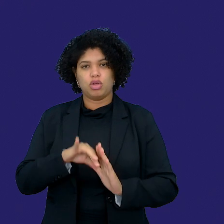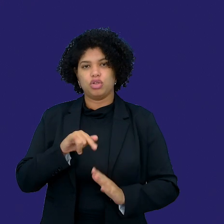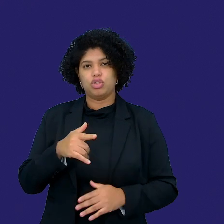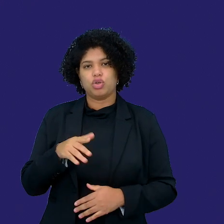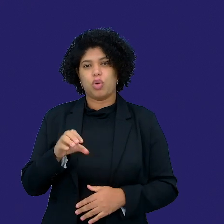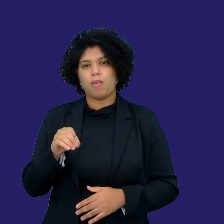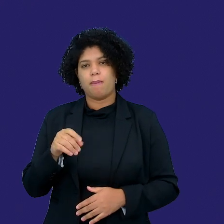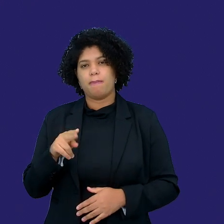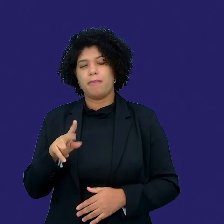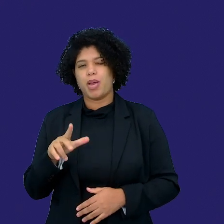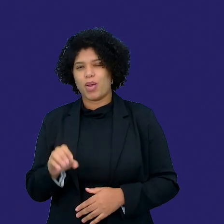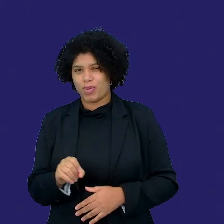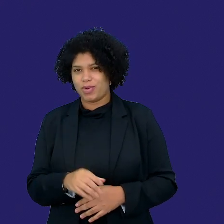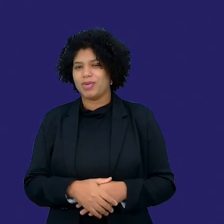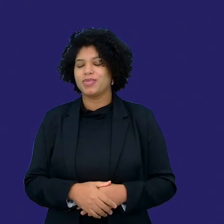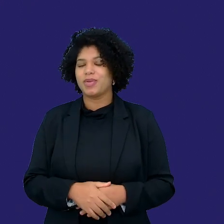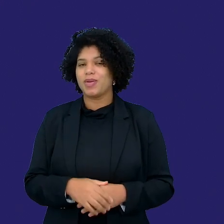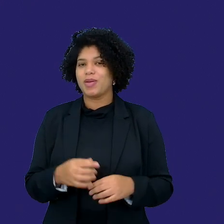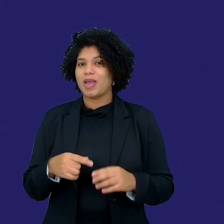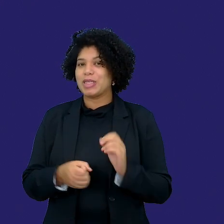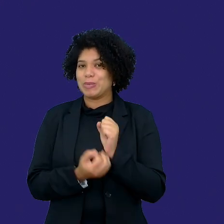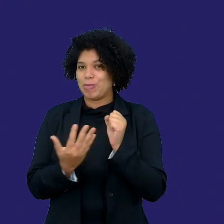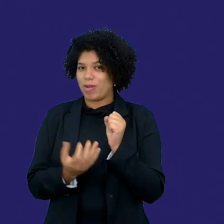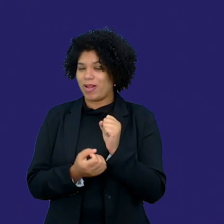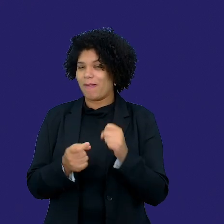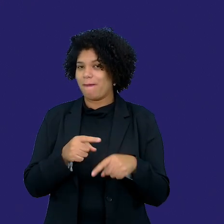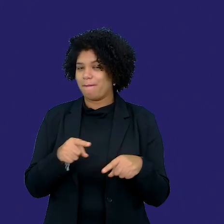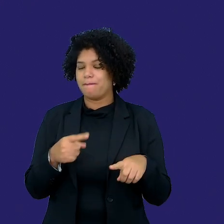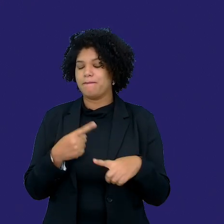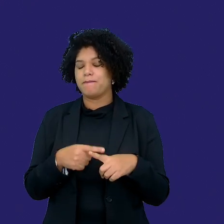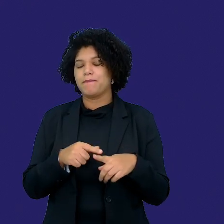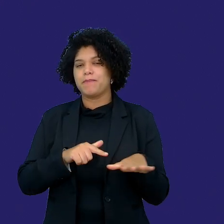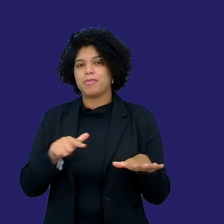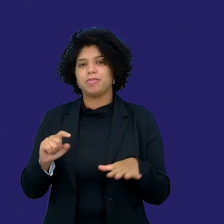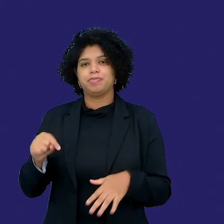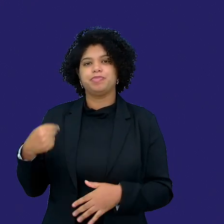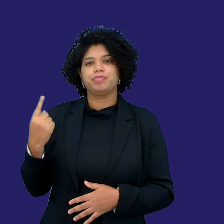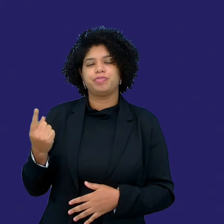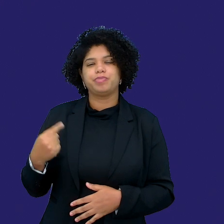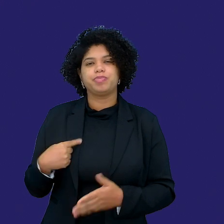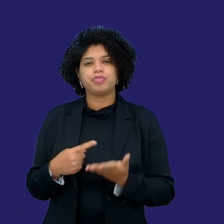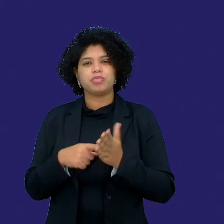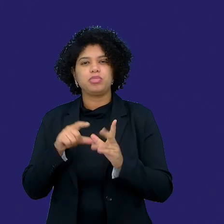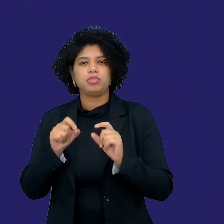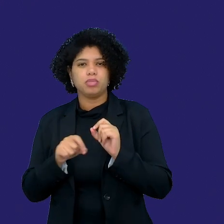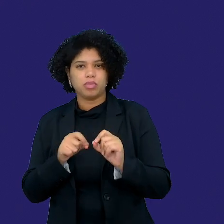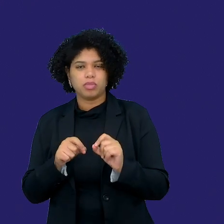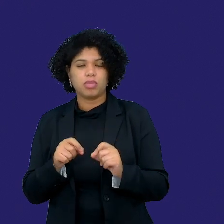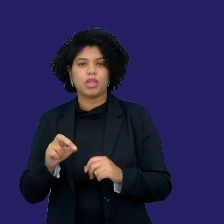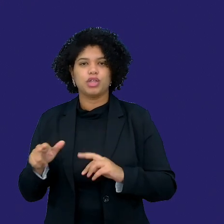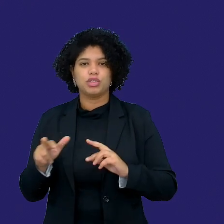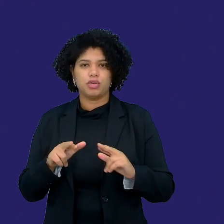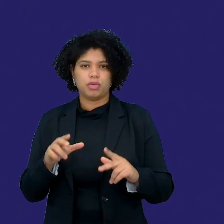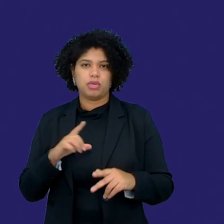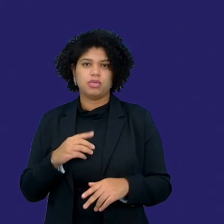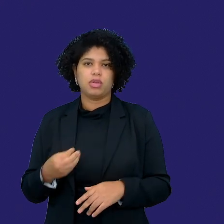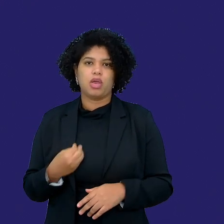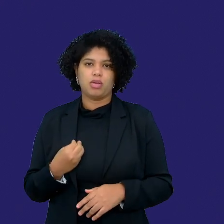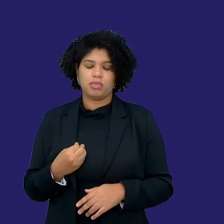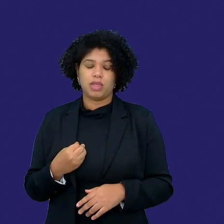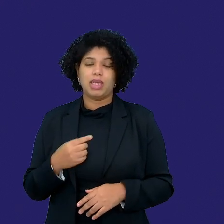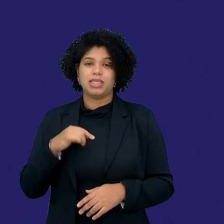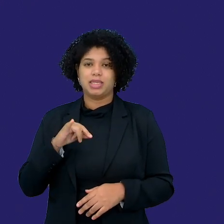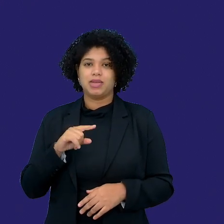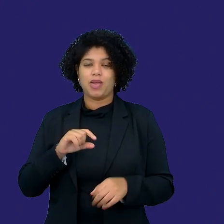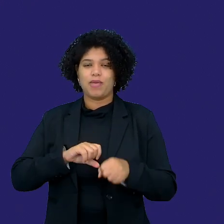vou dar um spoiler aqui, que na semana que vem o que a gente vai trazer é a interdisciplinaridade, né? E quando for a